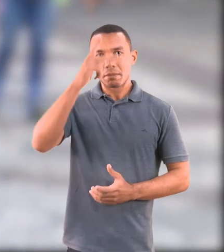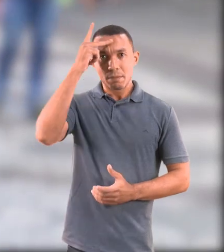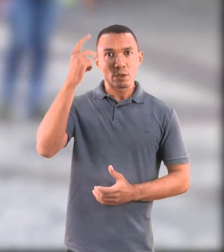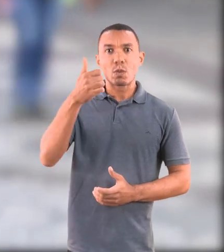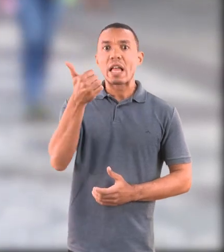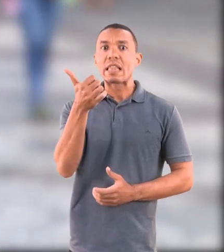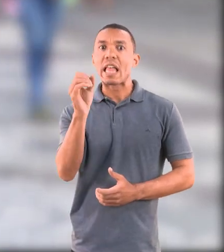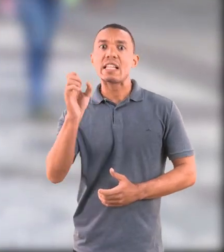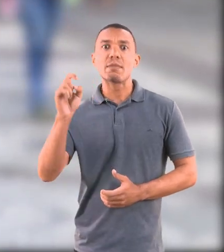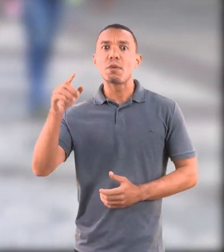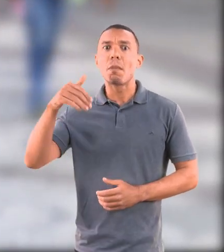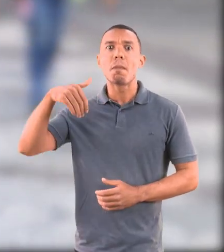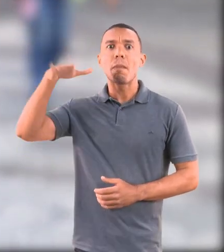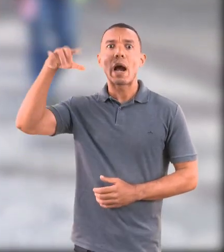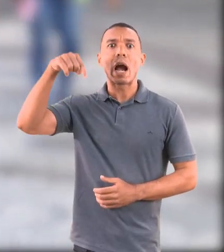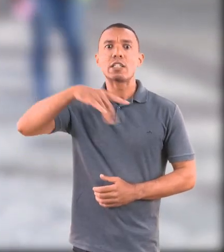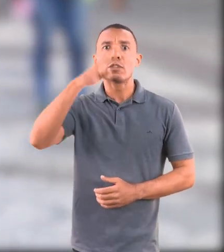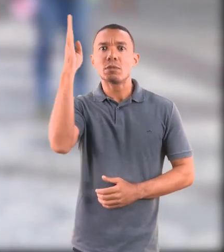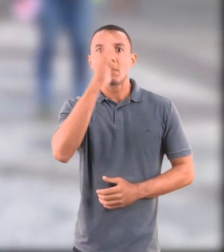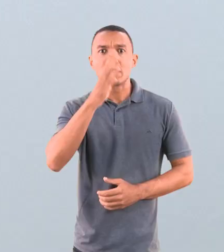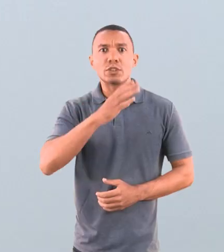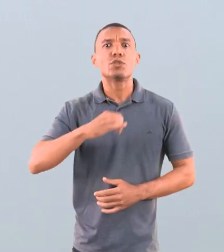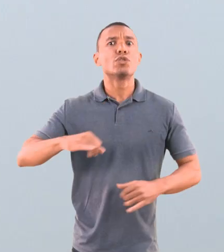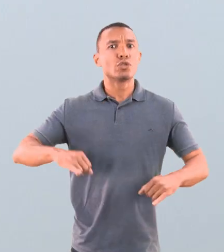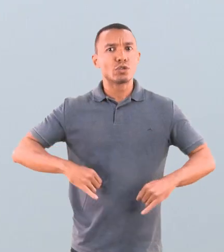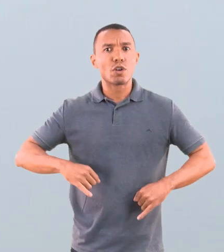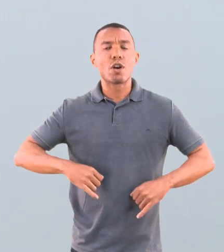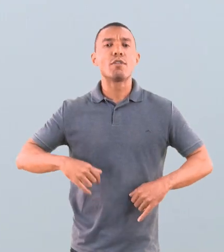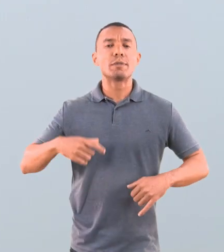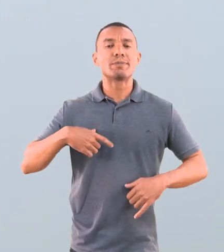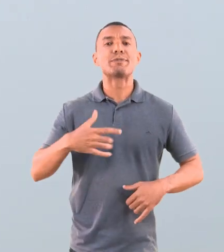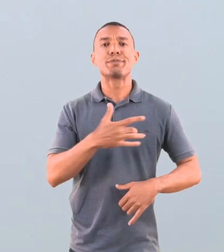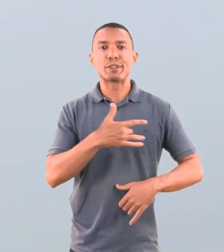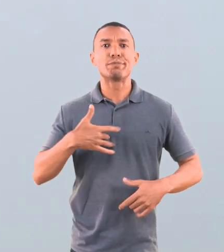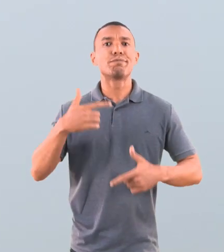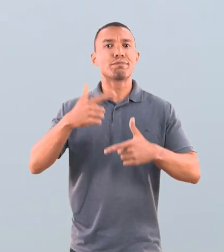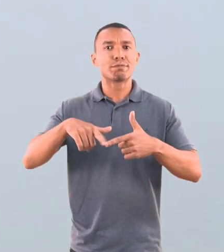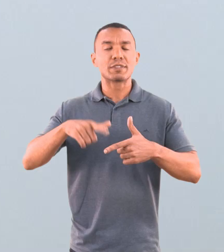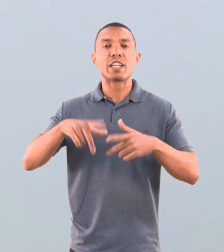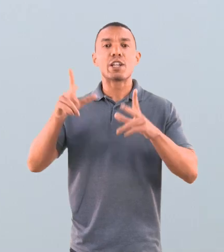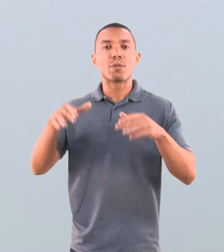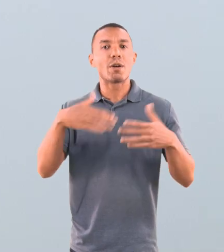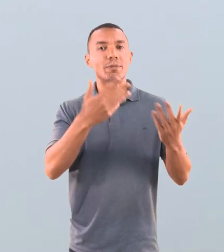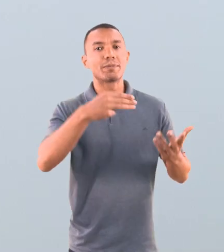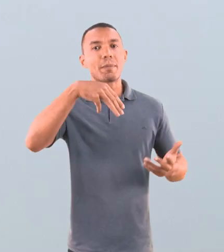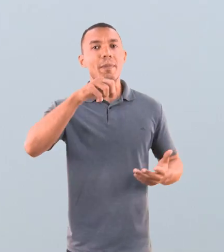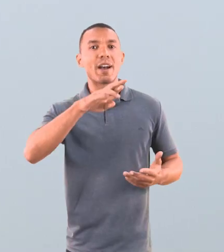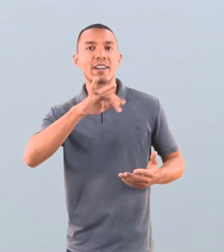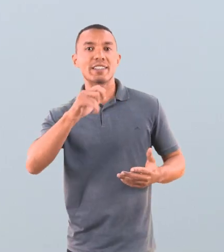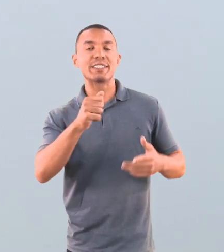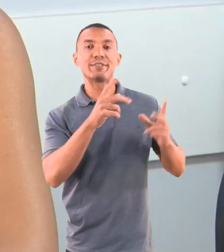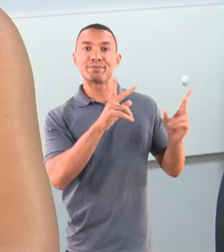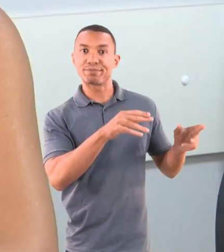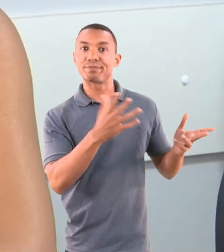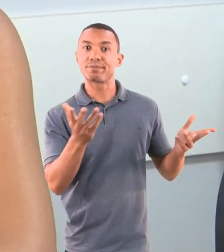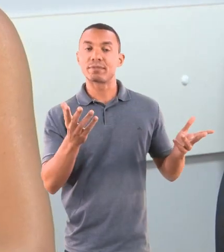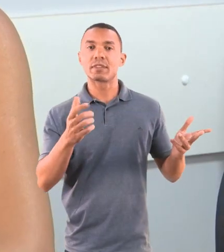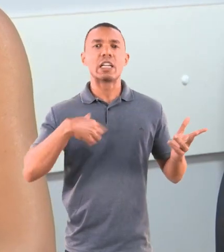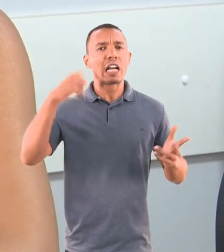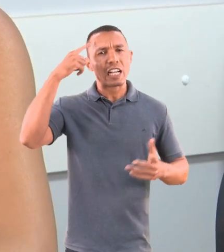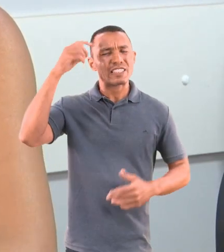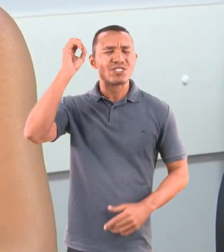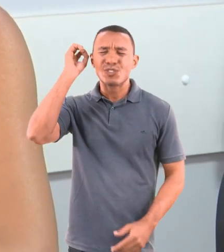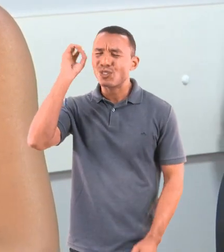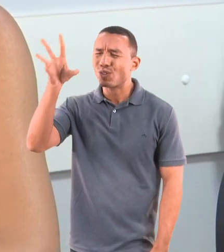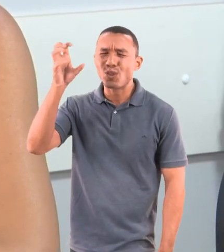mil pessoas sofrem a cada ano no Brasil com a condição de saúde que afetou a dona de casa, Maria Rosa. Uma dor de